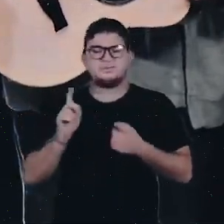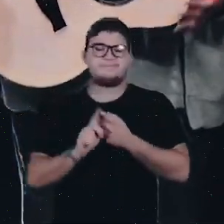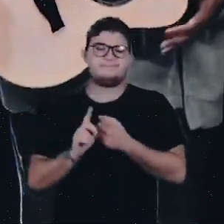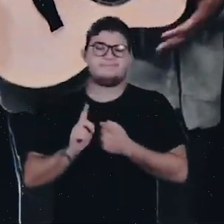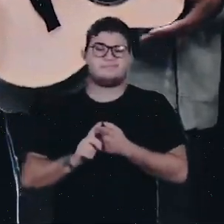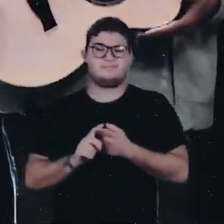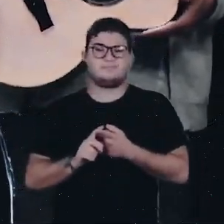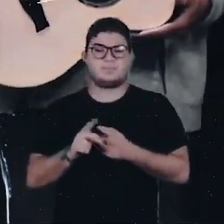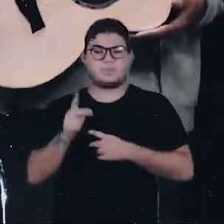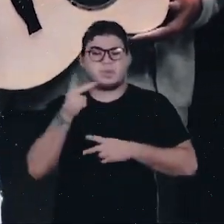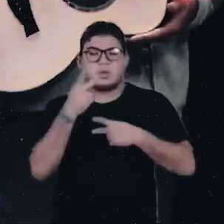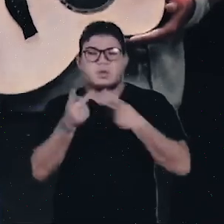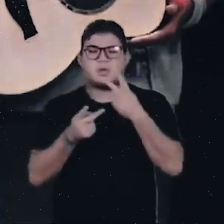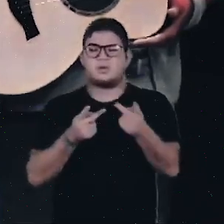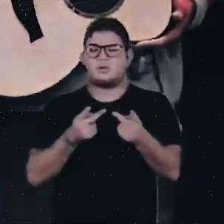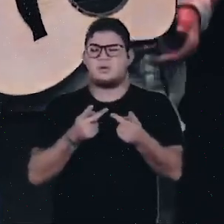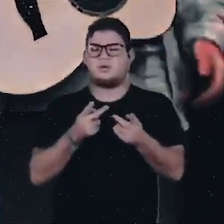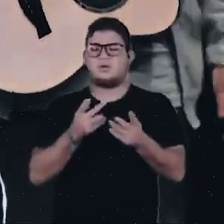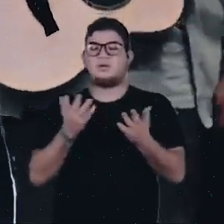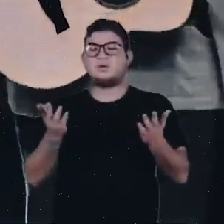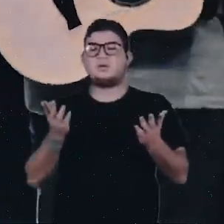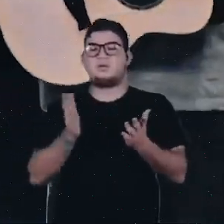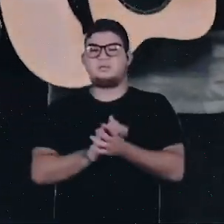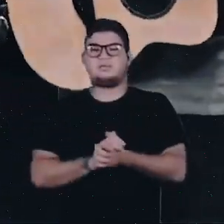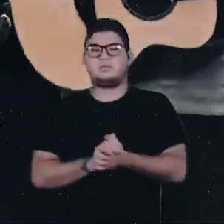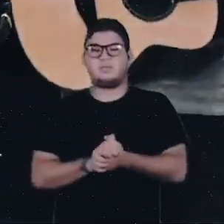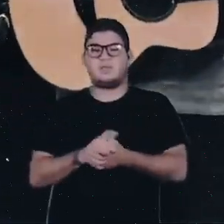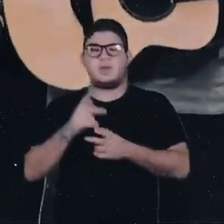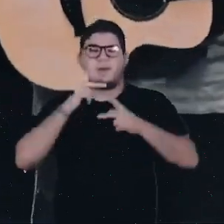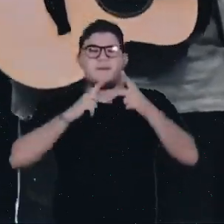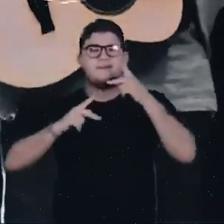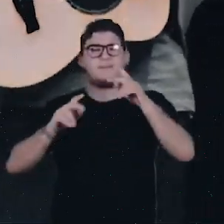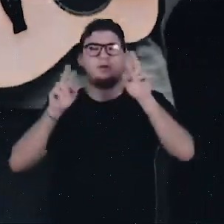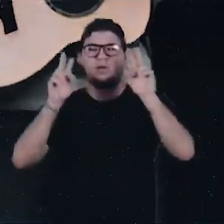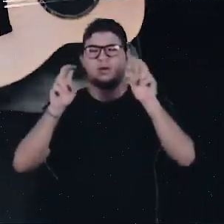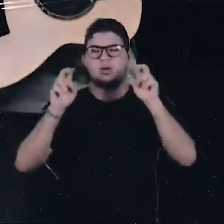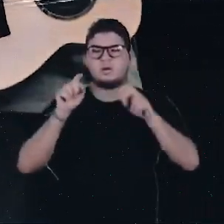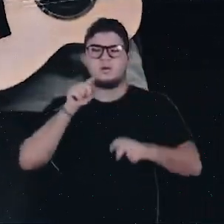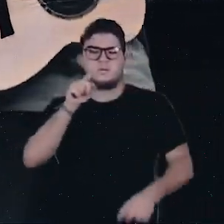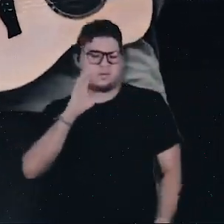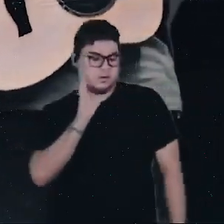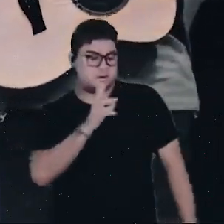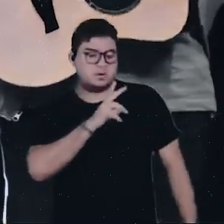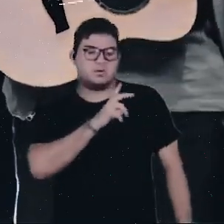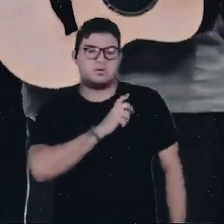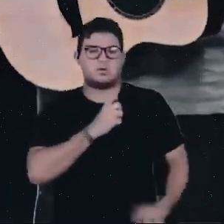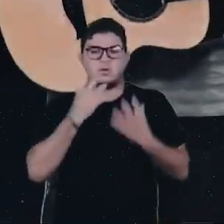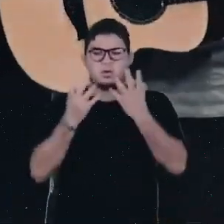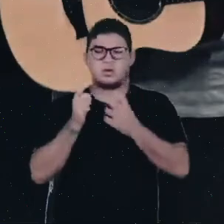Por isso que deixa eu te dizer uma coisa. Essa mensagem, o tema é você amado. Eu quero que você foque primeiro em